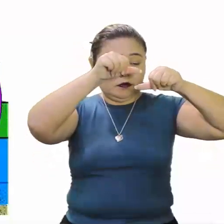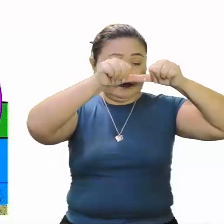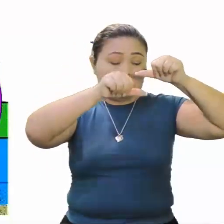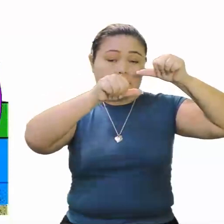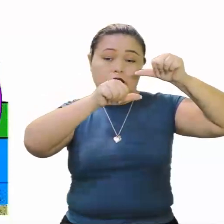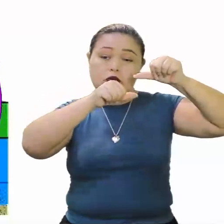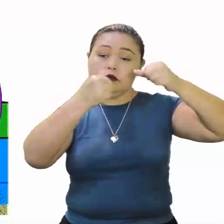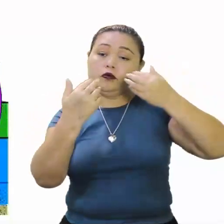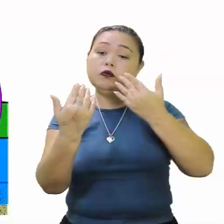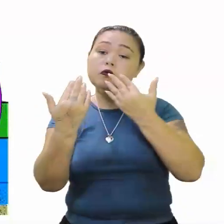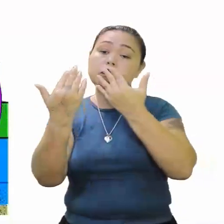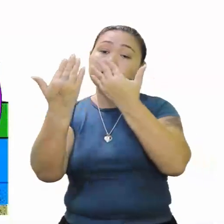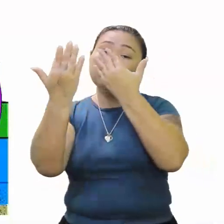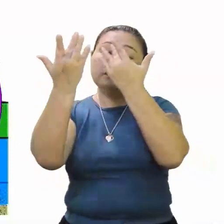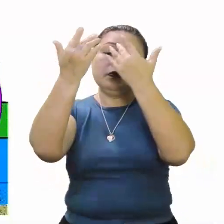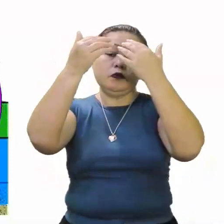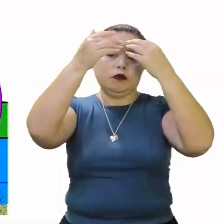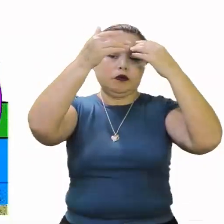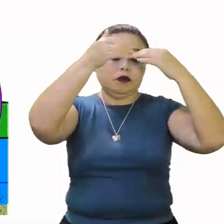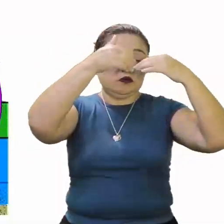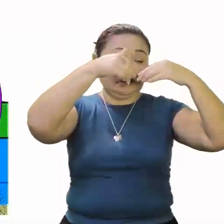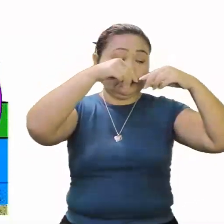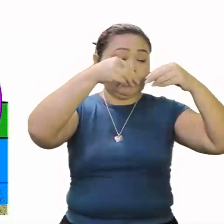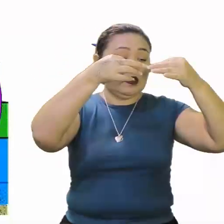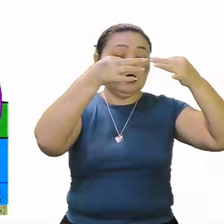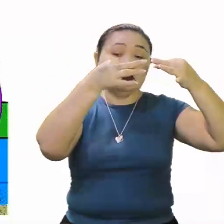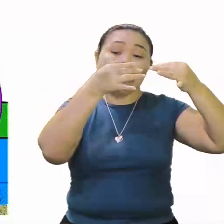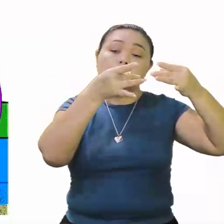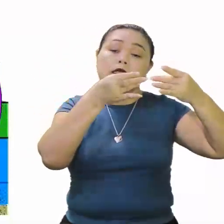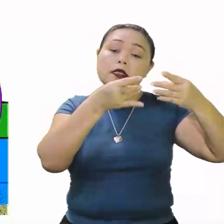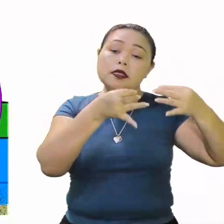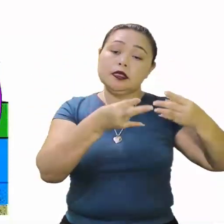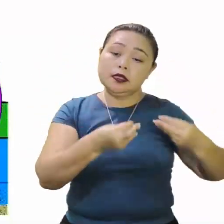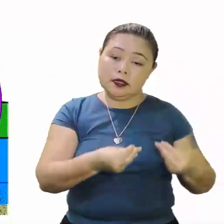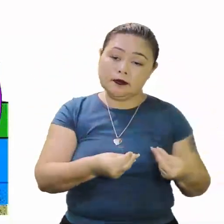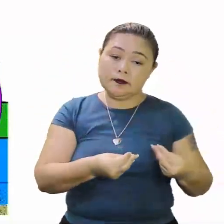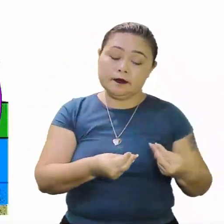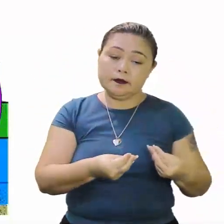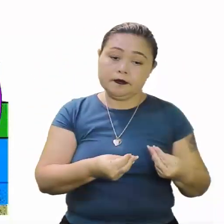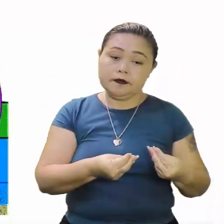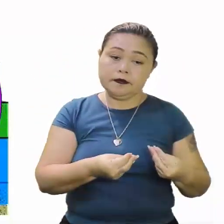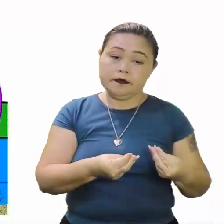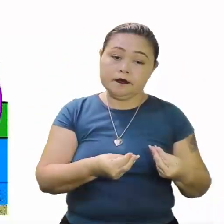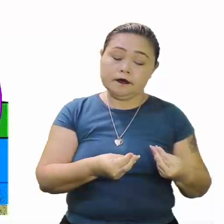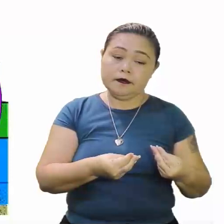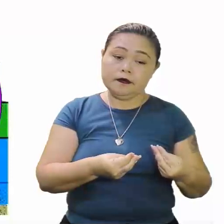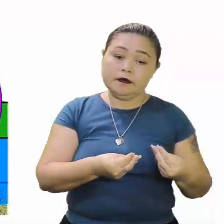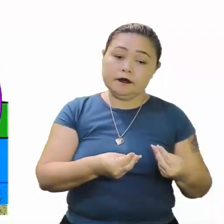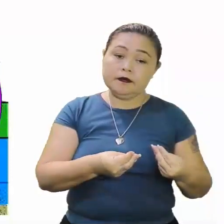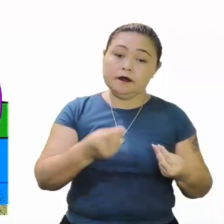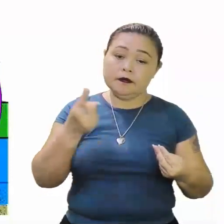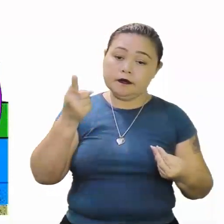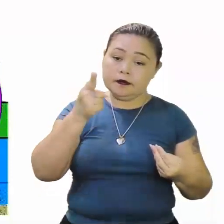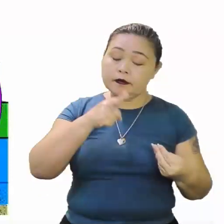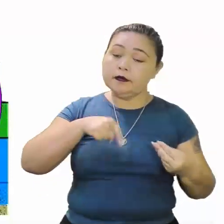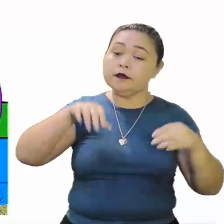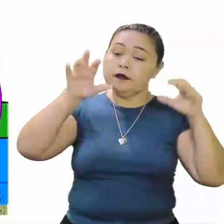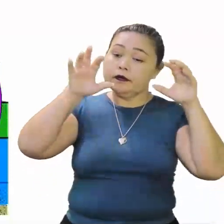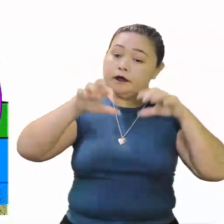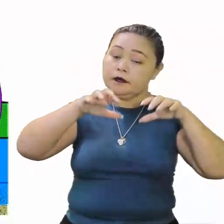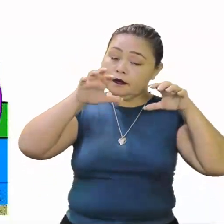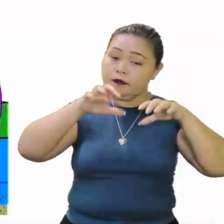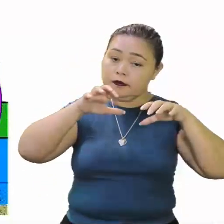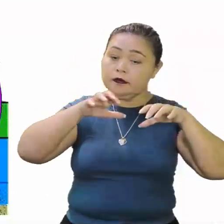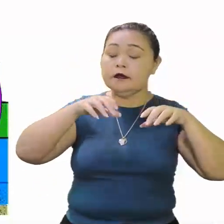estado gasoso para o estado líquido. E aí é o caso da chuva,